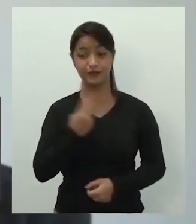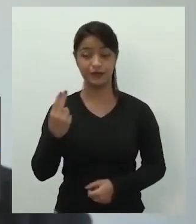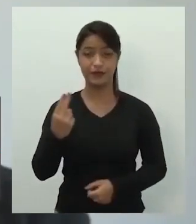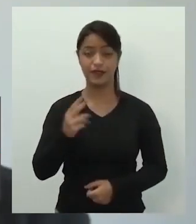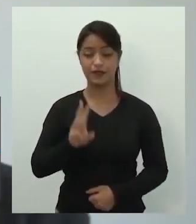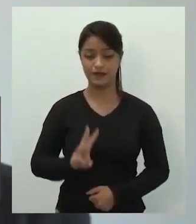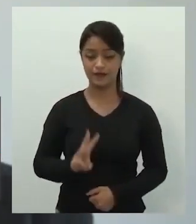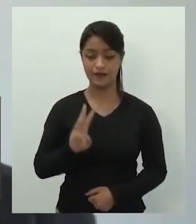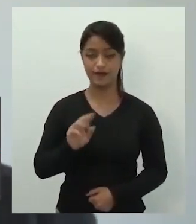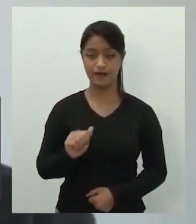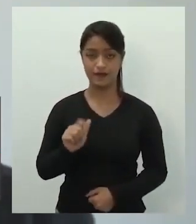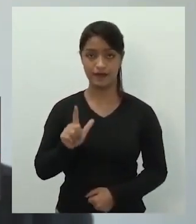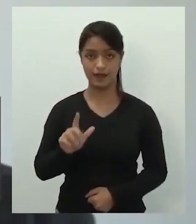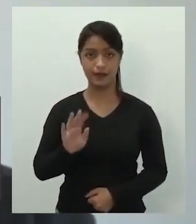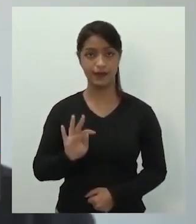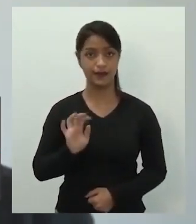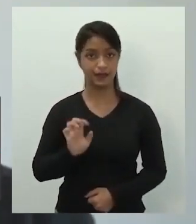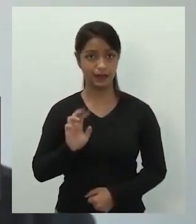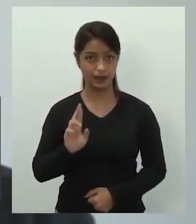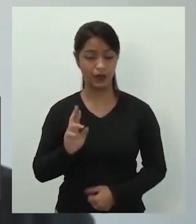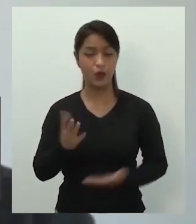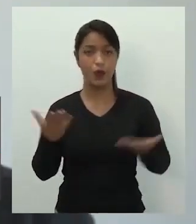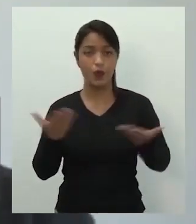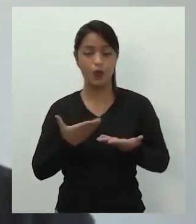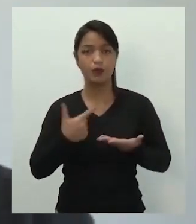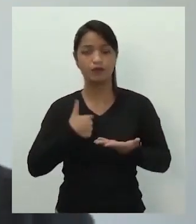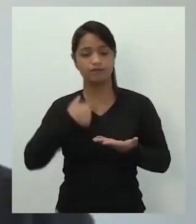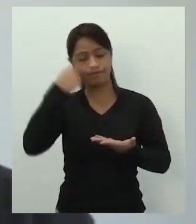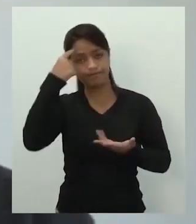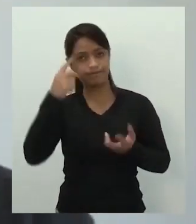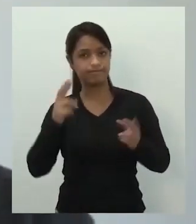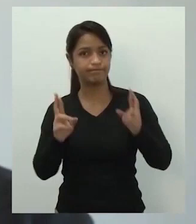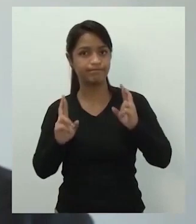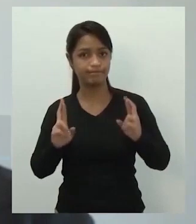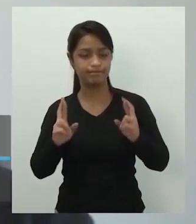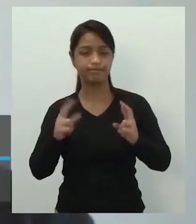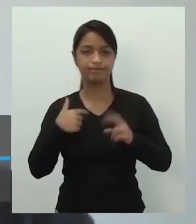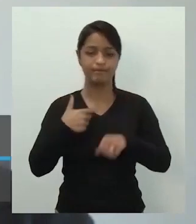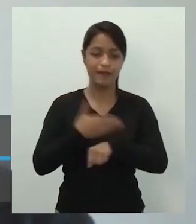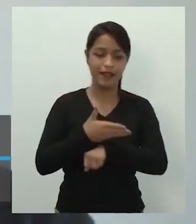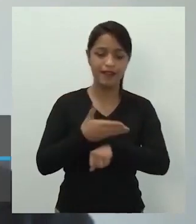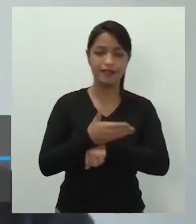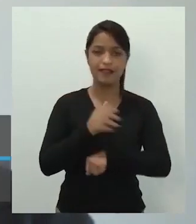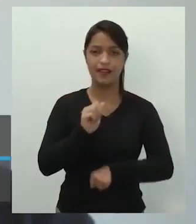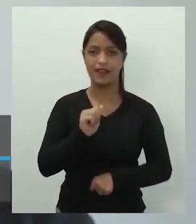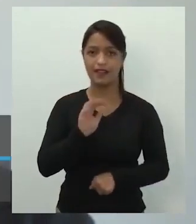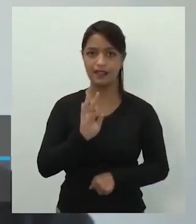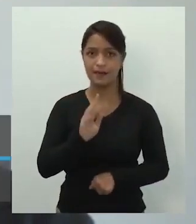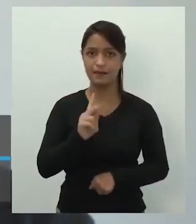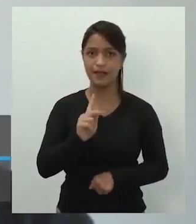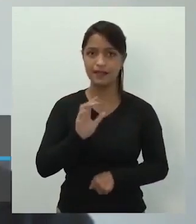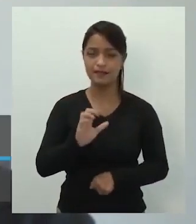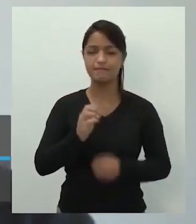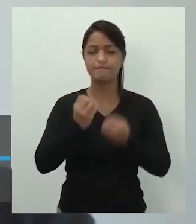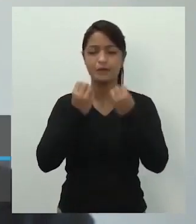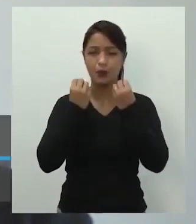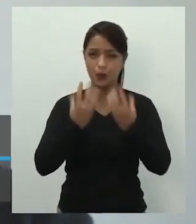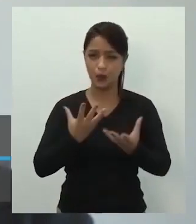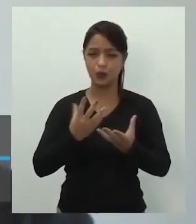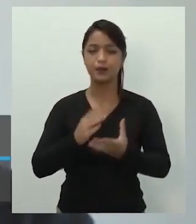Walter e a expectativa de participar dessa ATPC é bastante boa.